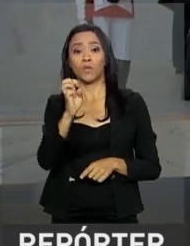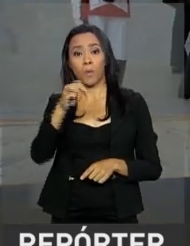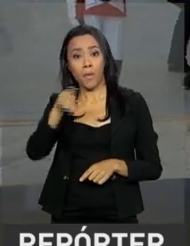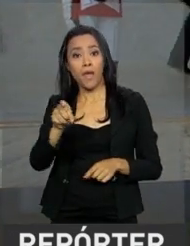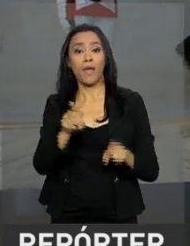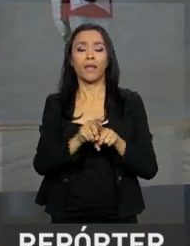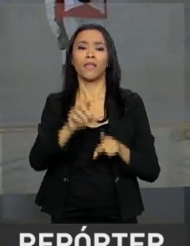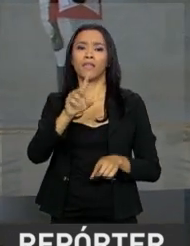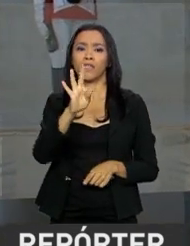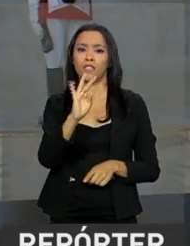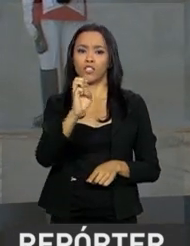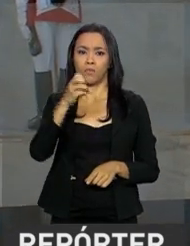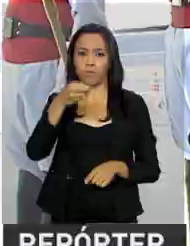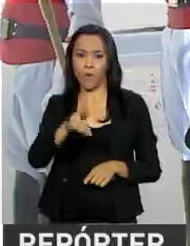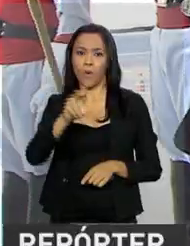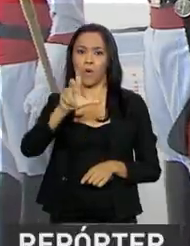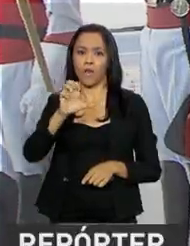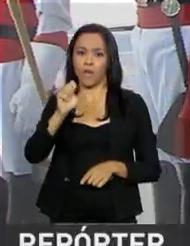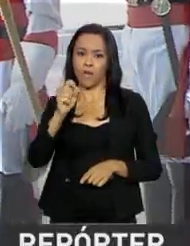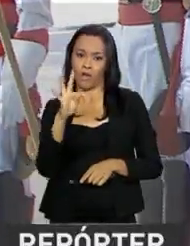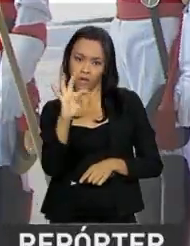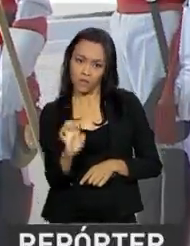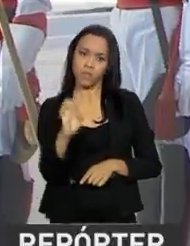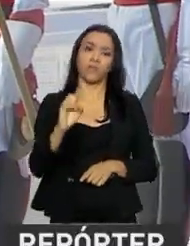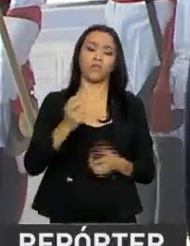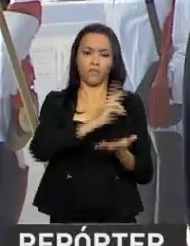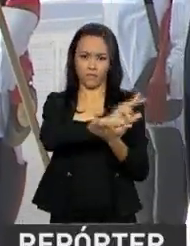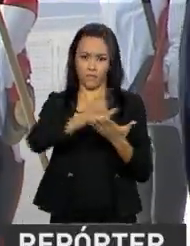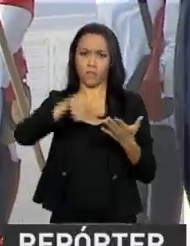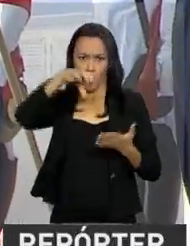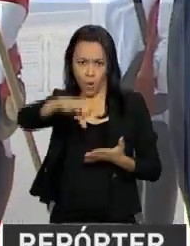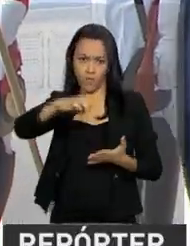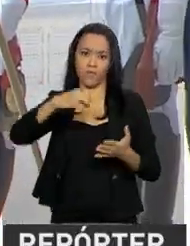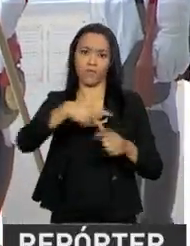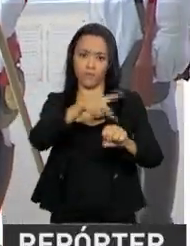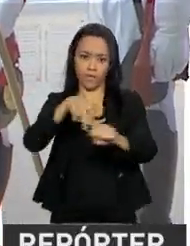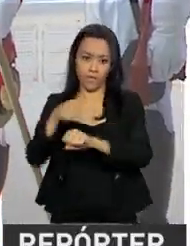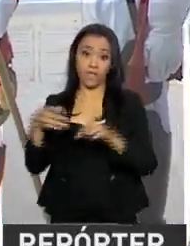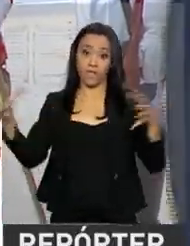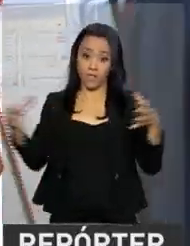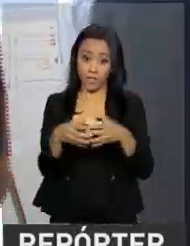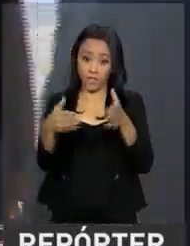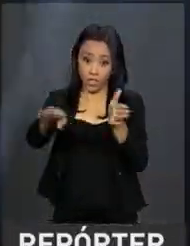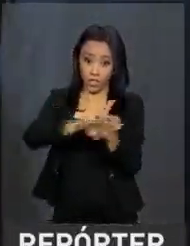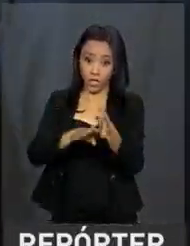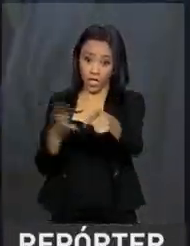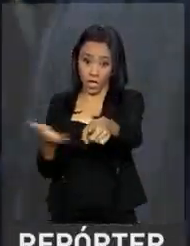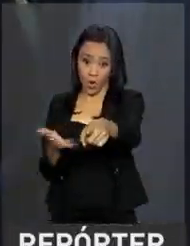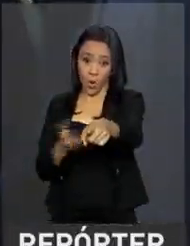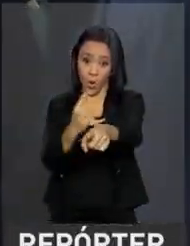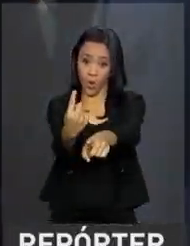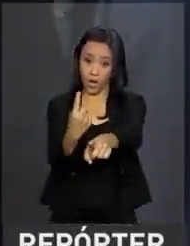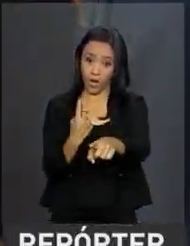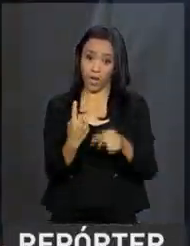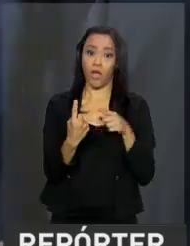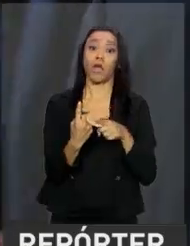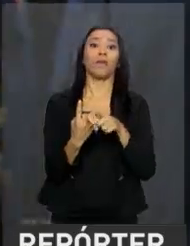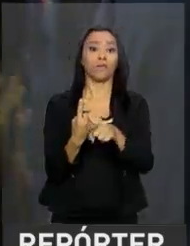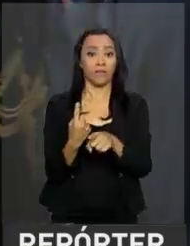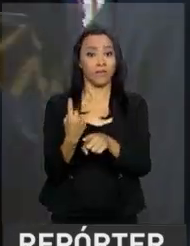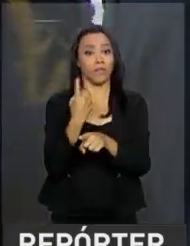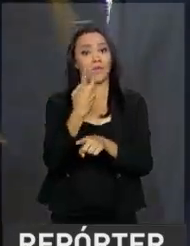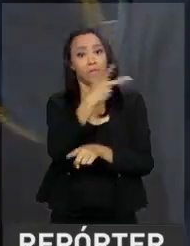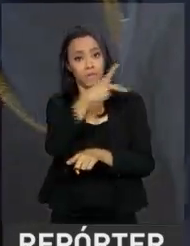também o Timor-Leste. A gente vê aqui o presidente português Marcelo Rebelo de Souza chegando nesse momento, subindo a